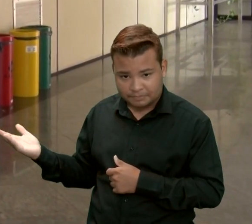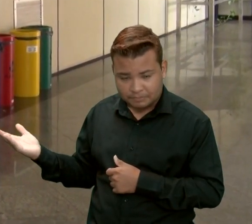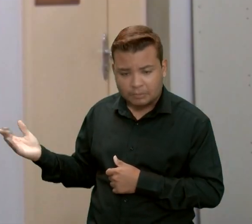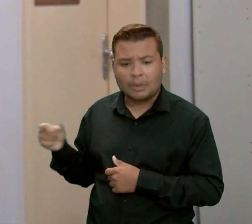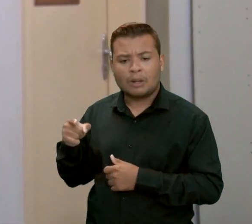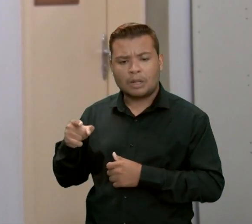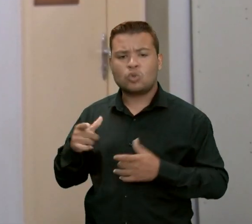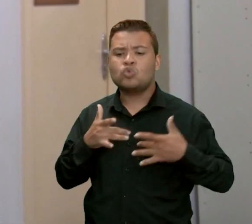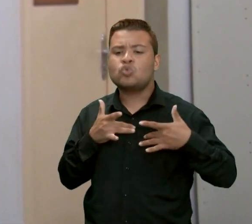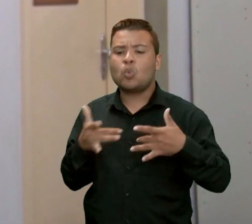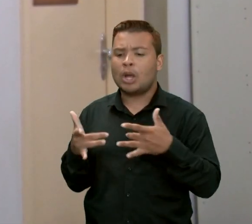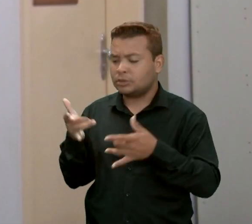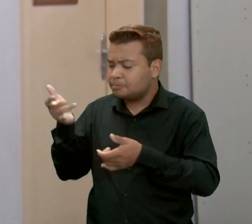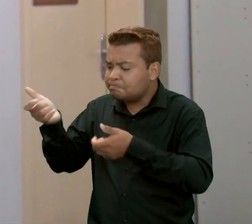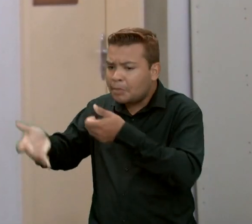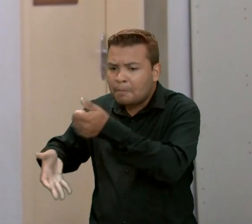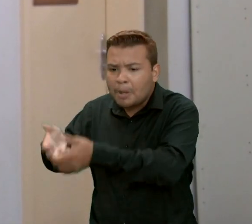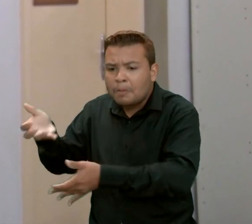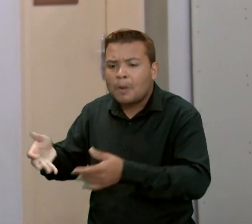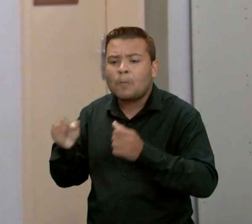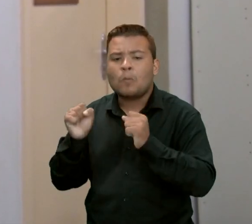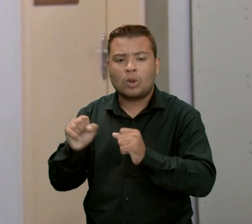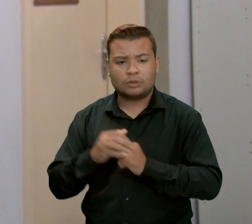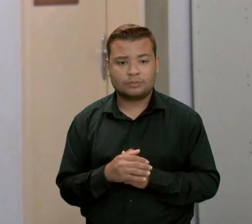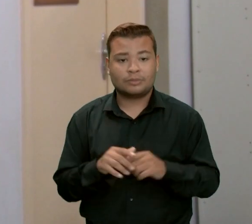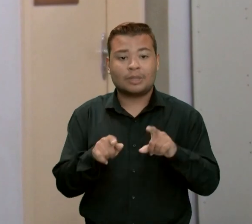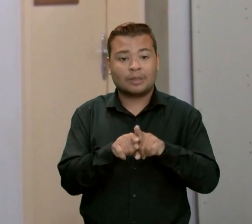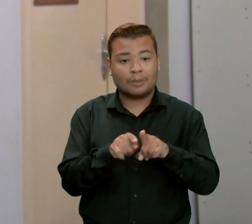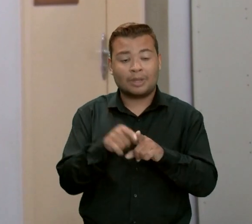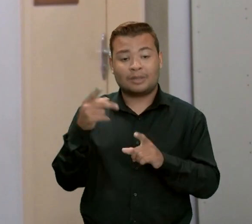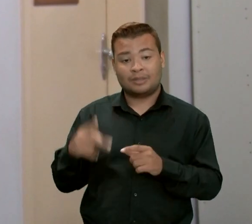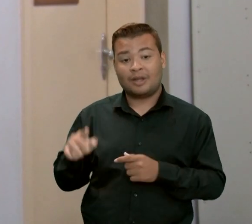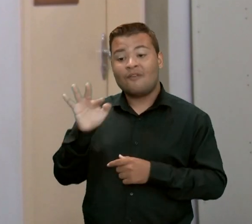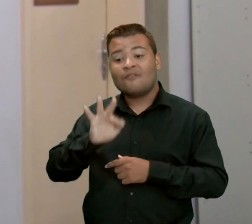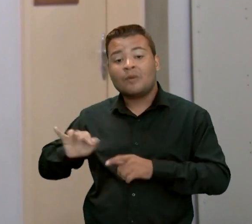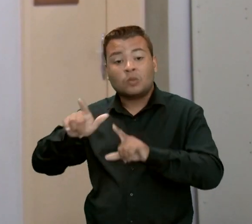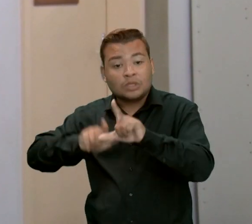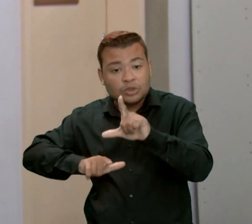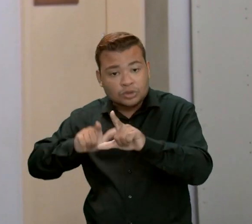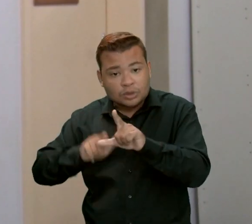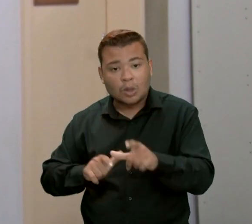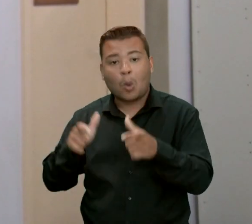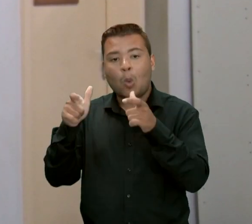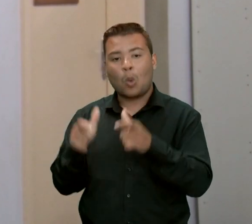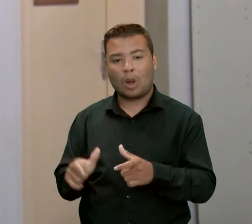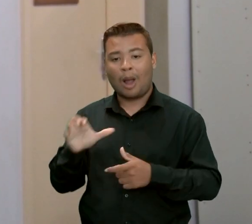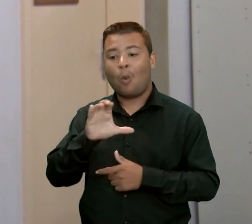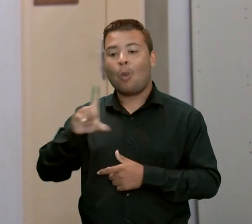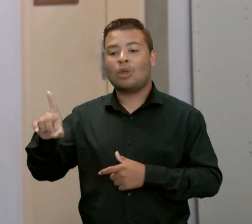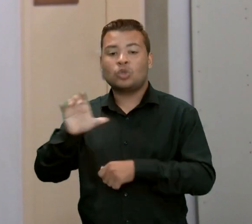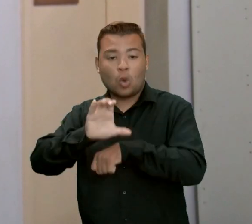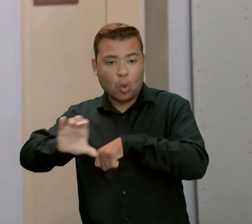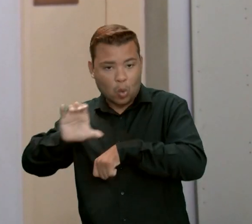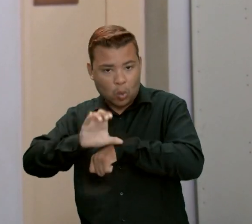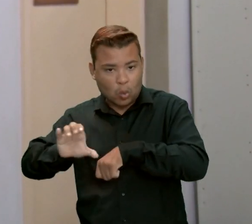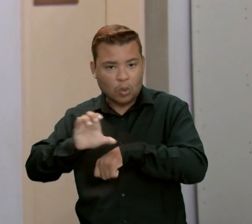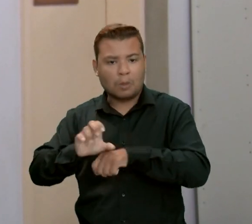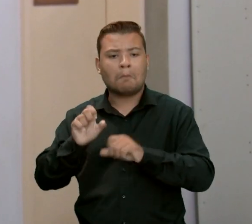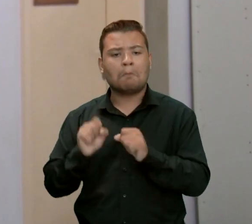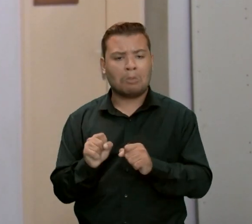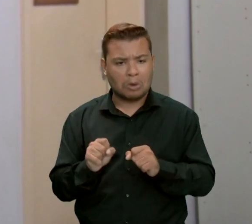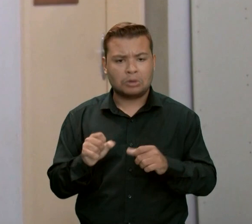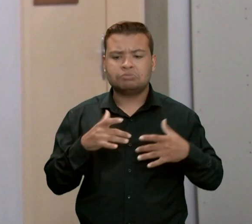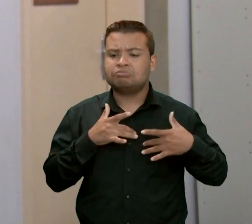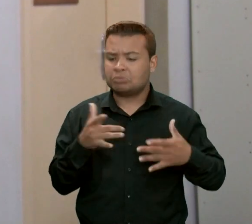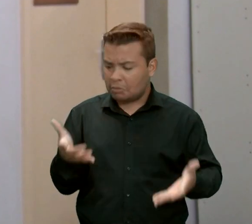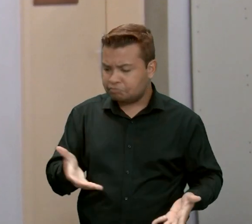as doações ali dentro. Na coordenação de curso aqui da Faculdade de Letras também podem ser levados, todas as